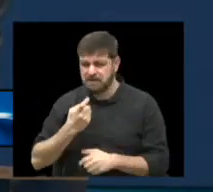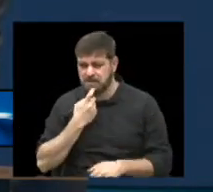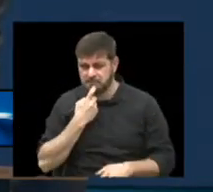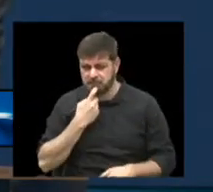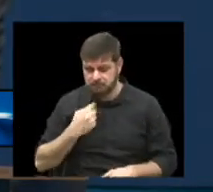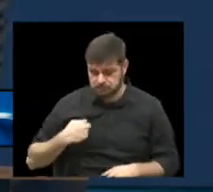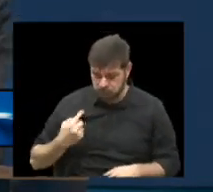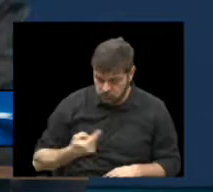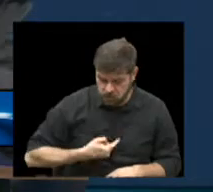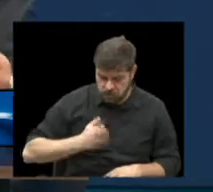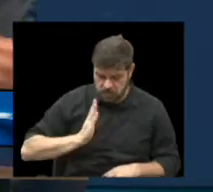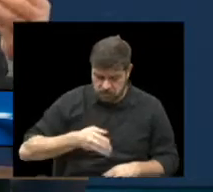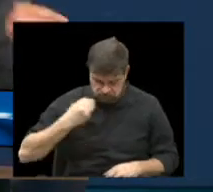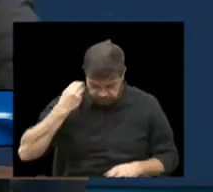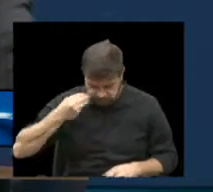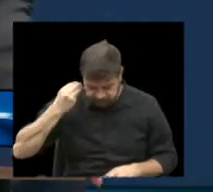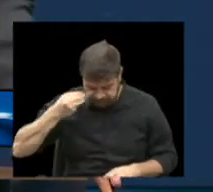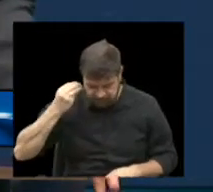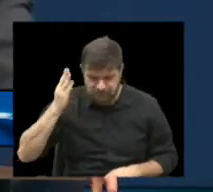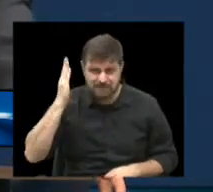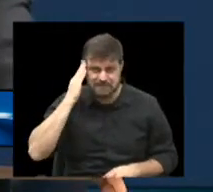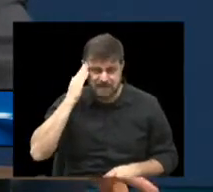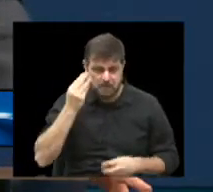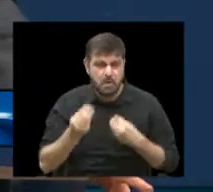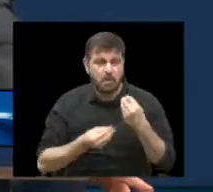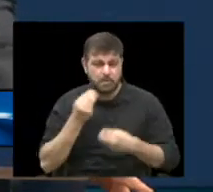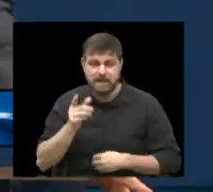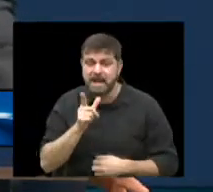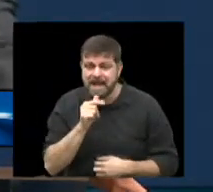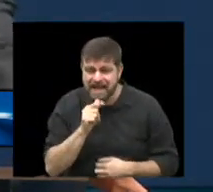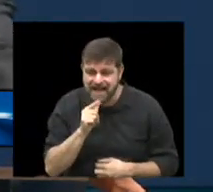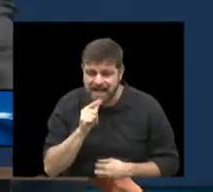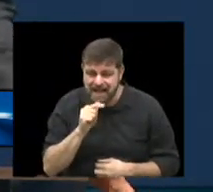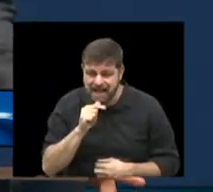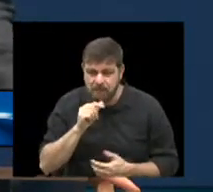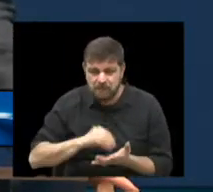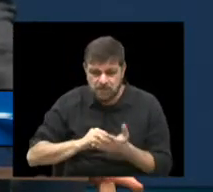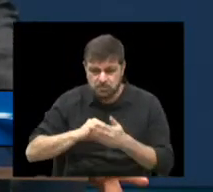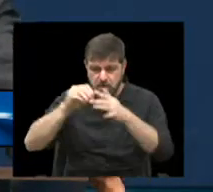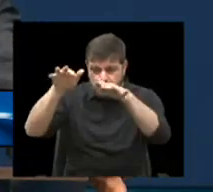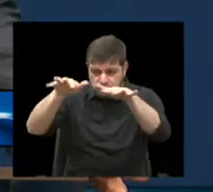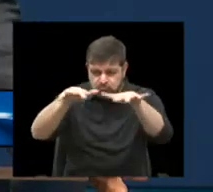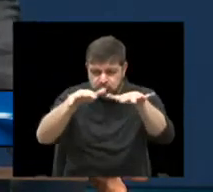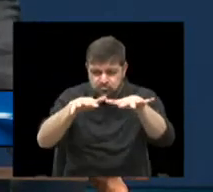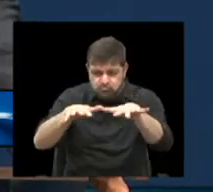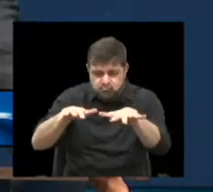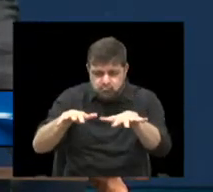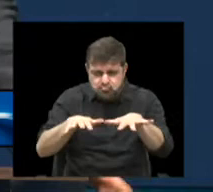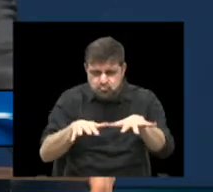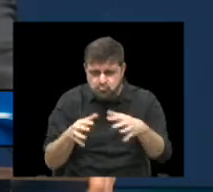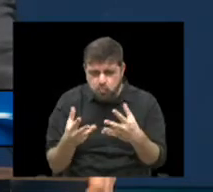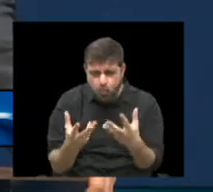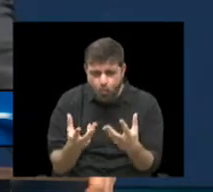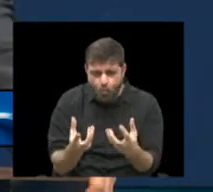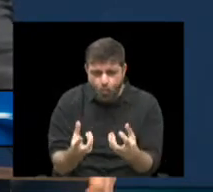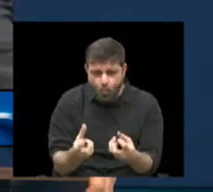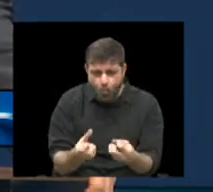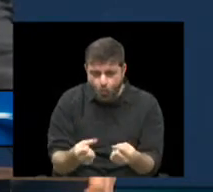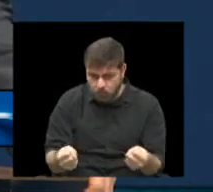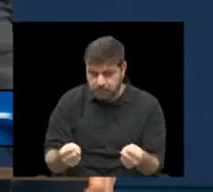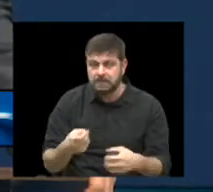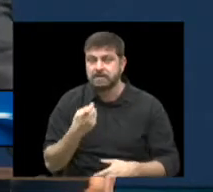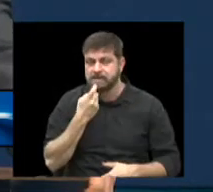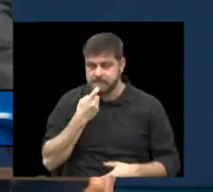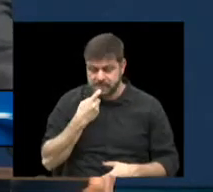que experimentou o amargo sabor de uma crise hídrica há meros 2 anos atrás, né, 1 ano e meio atrás, viu o que era